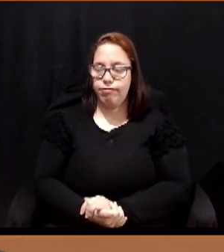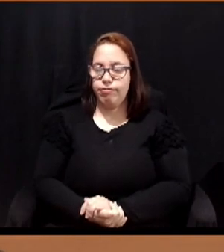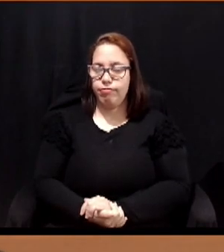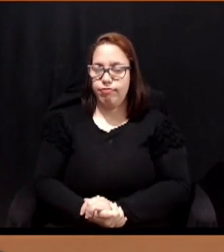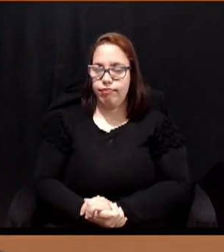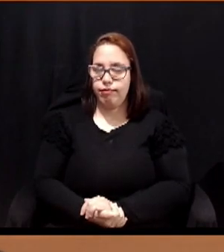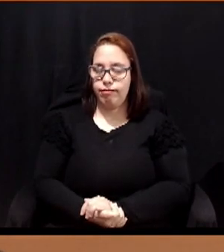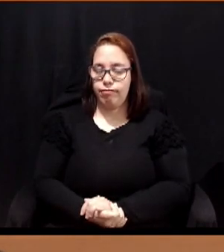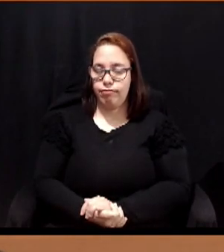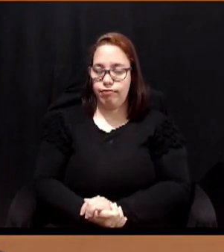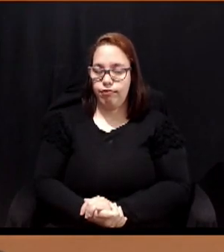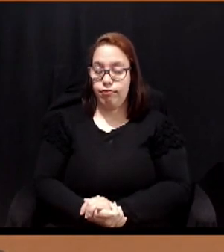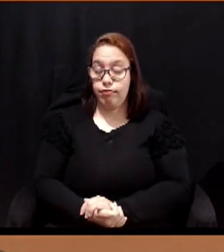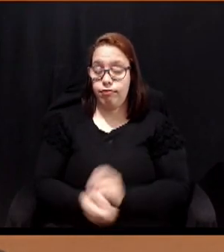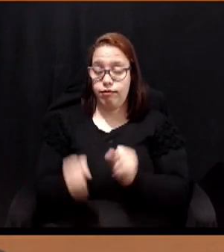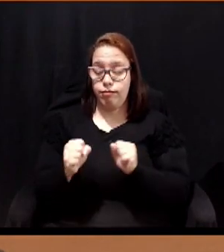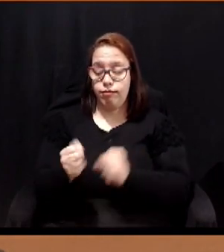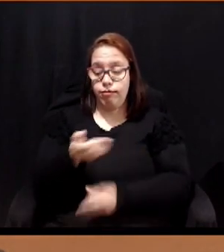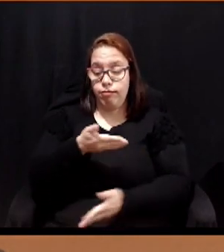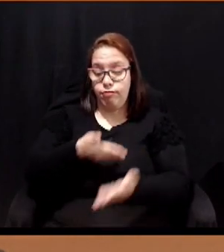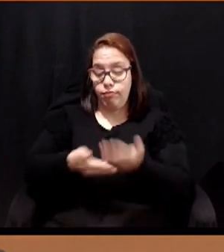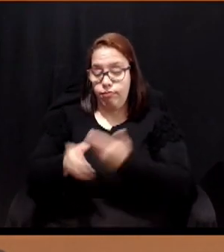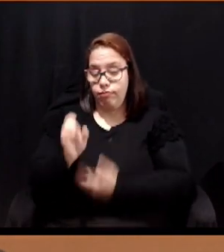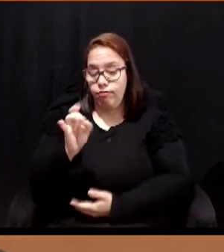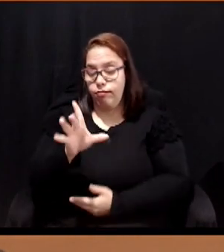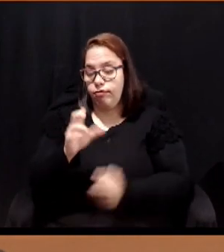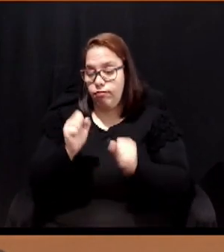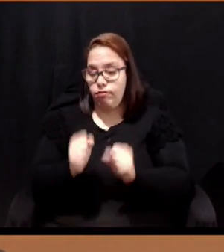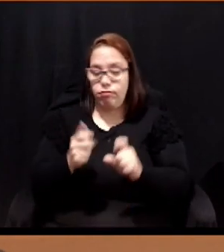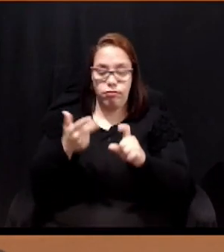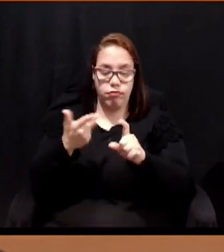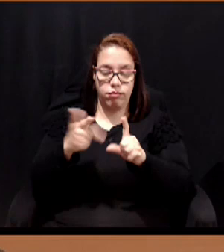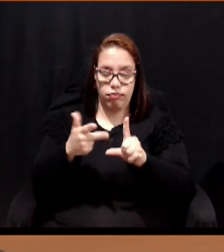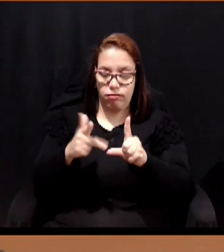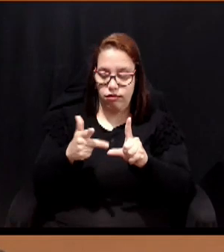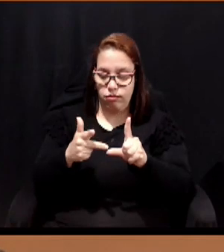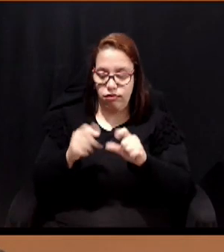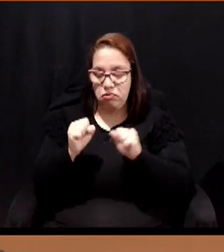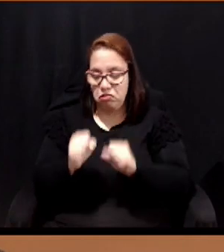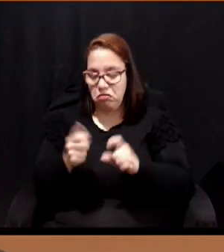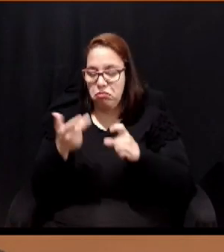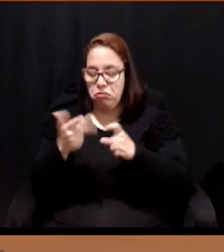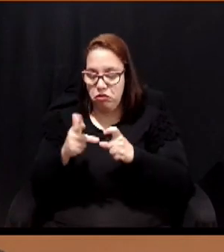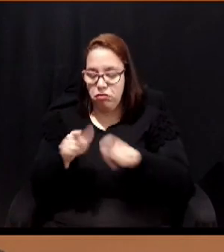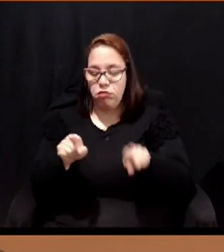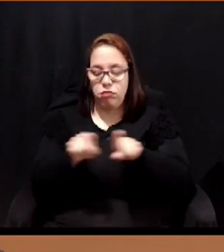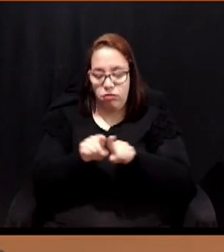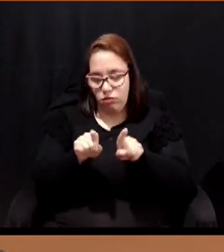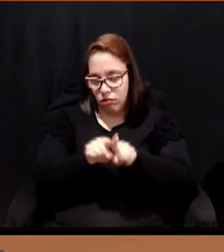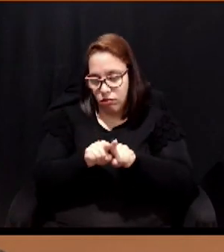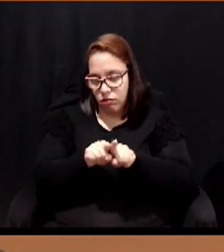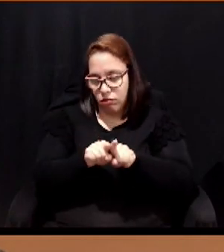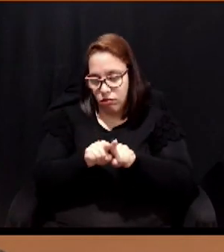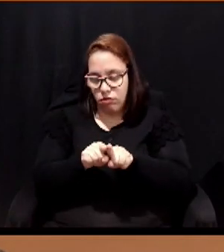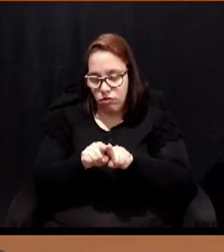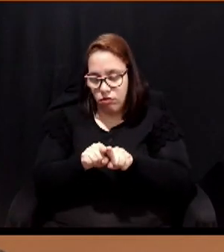pode envolver, né, não só o Poder Legislativo, como o Poder Executivo também, né? Porque o Poder